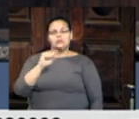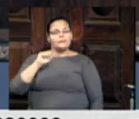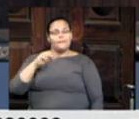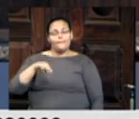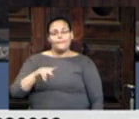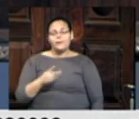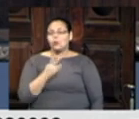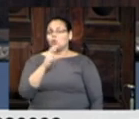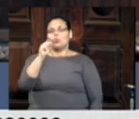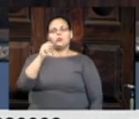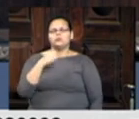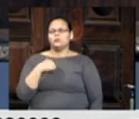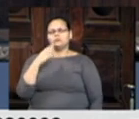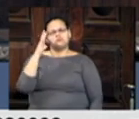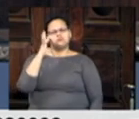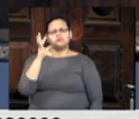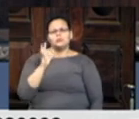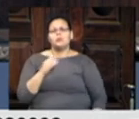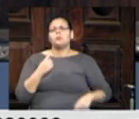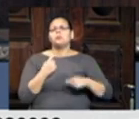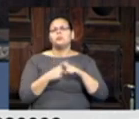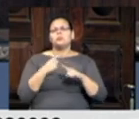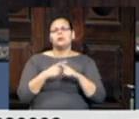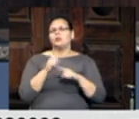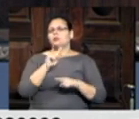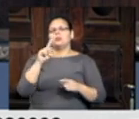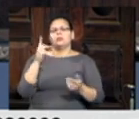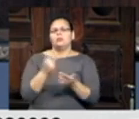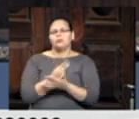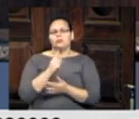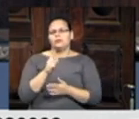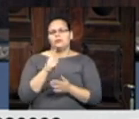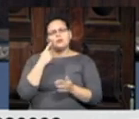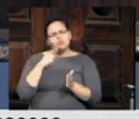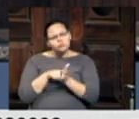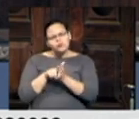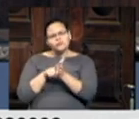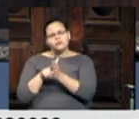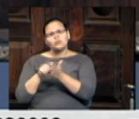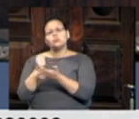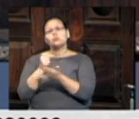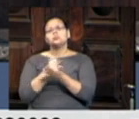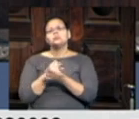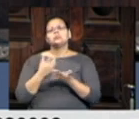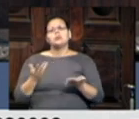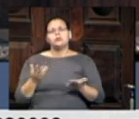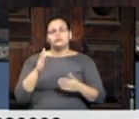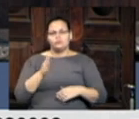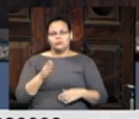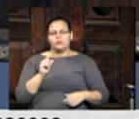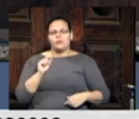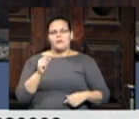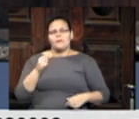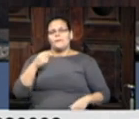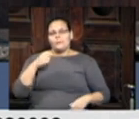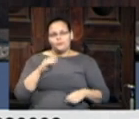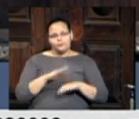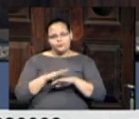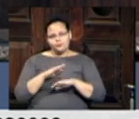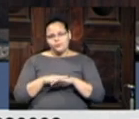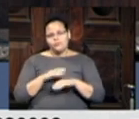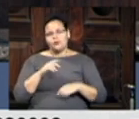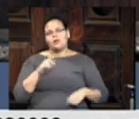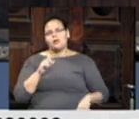milhões. E eu nunca entendi por que ainda não aconteceu a revisão desses contratos, já que, como o próprio líder